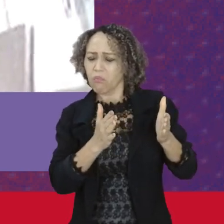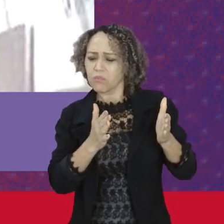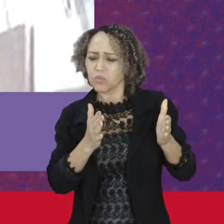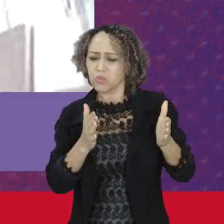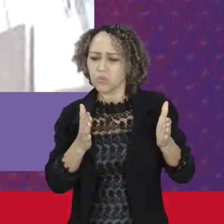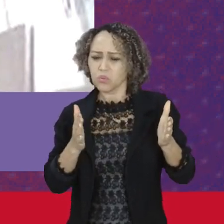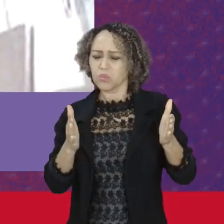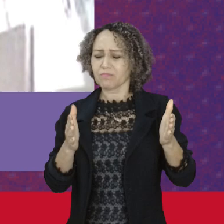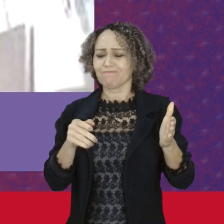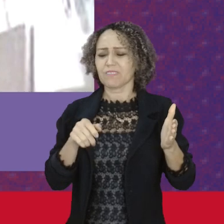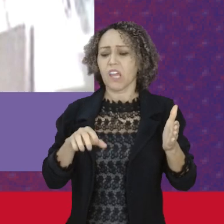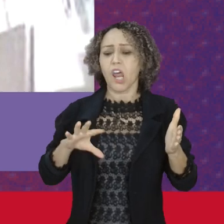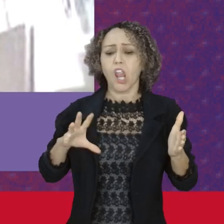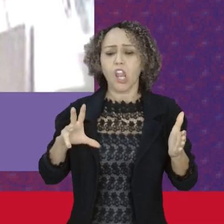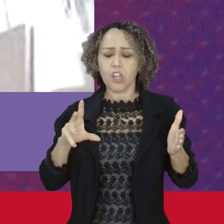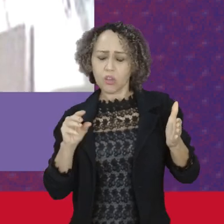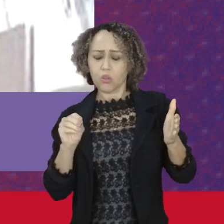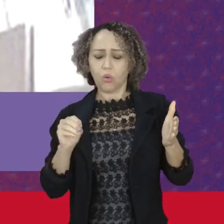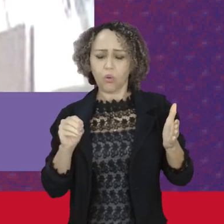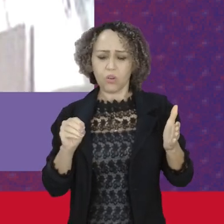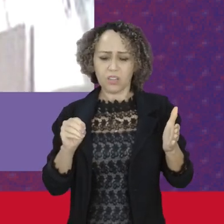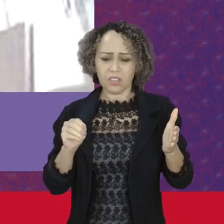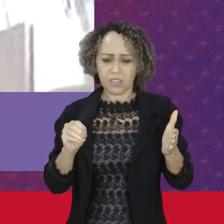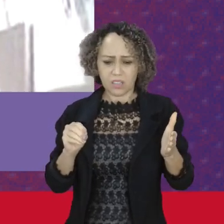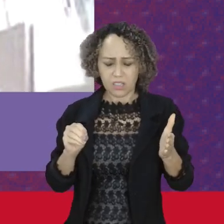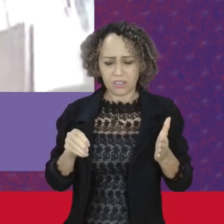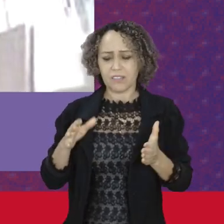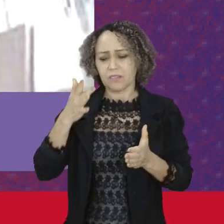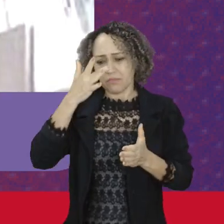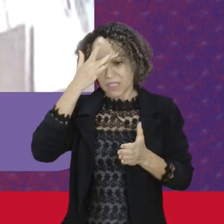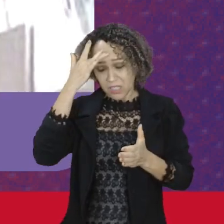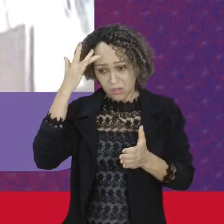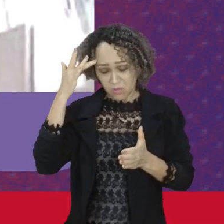que lutaram contra a ditadura,